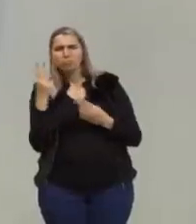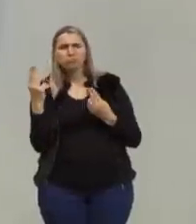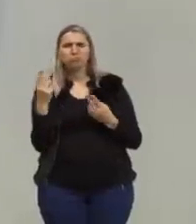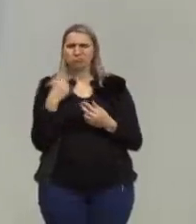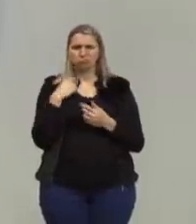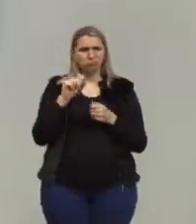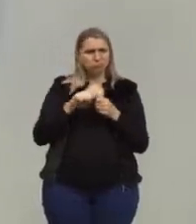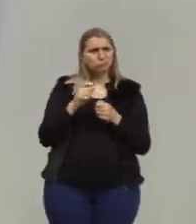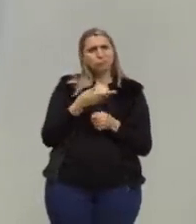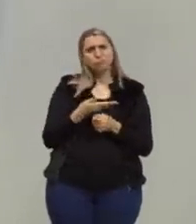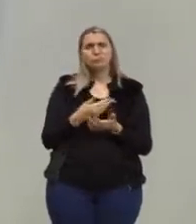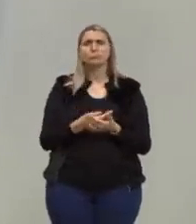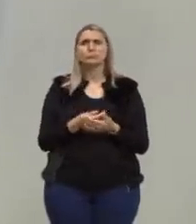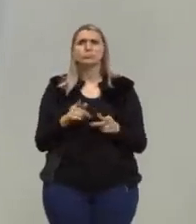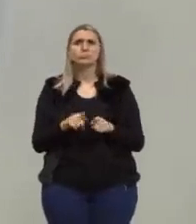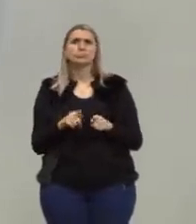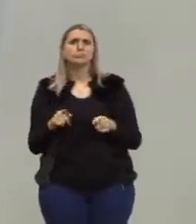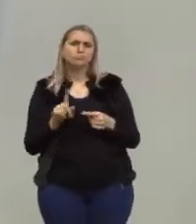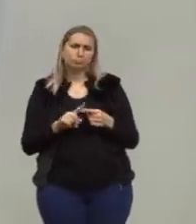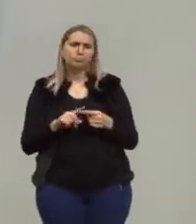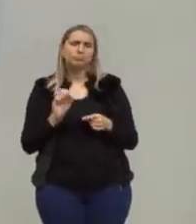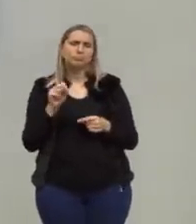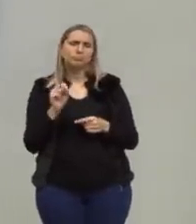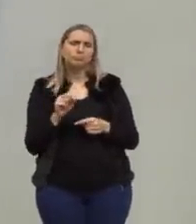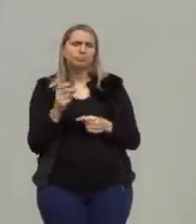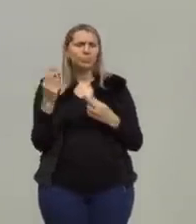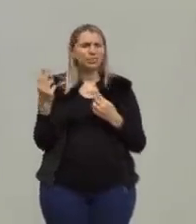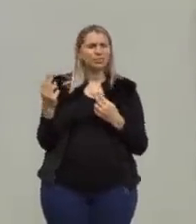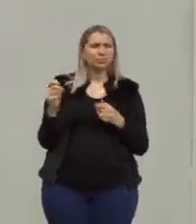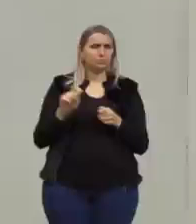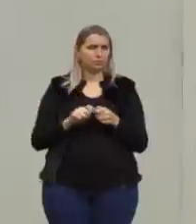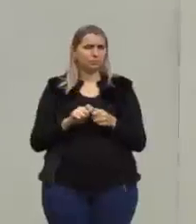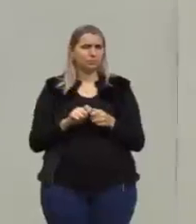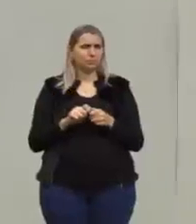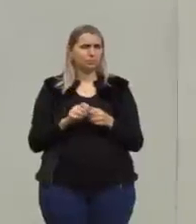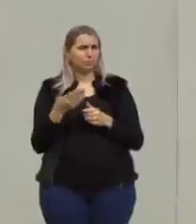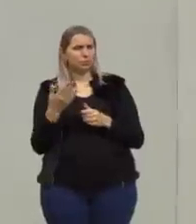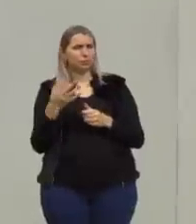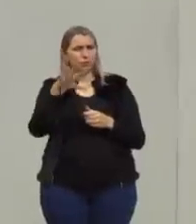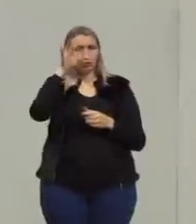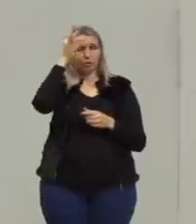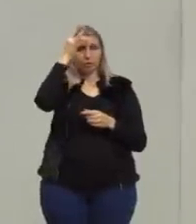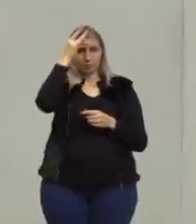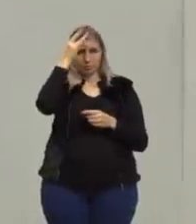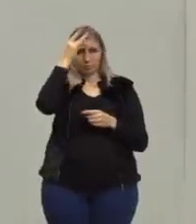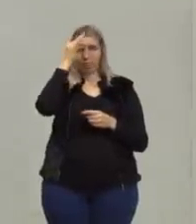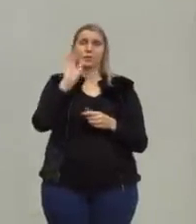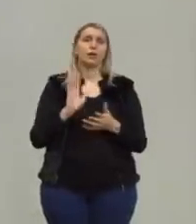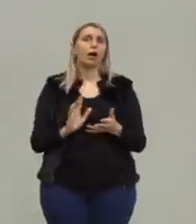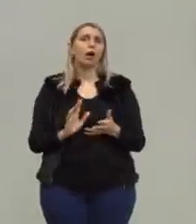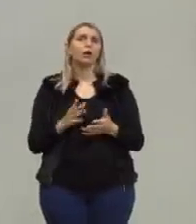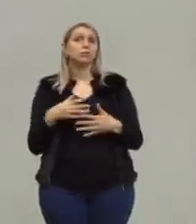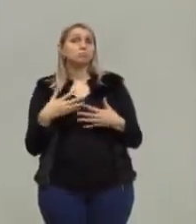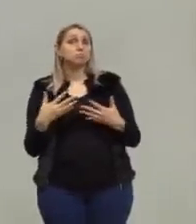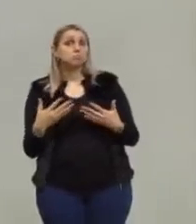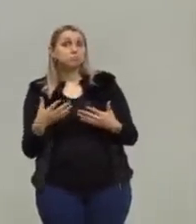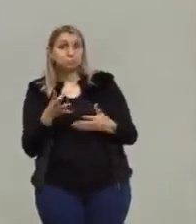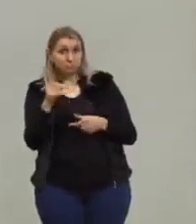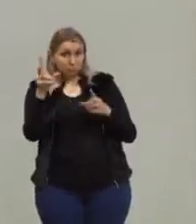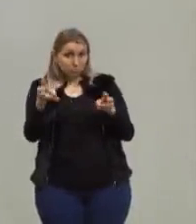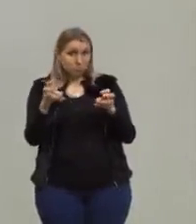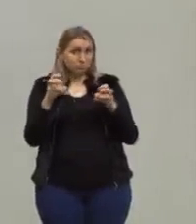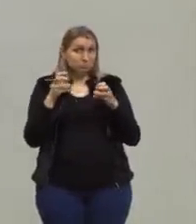isso. Né? Porque é mesmo, parece que a gente já fez. Então, a gente grava e aí a gente se dá conta de que